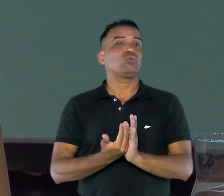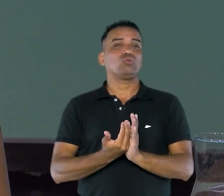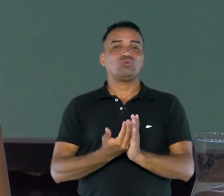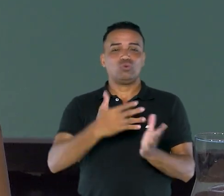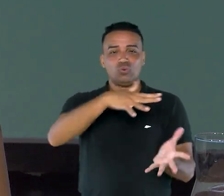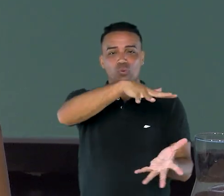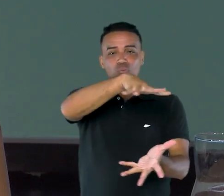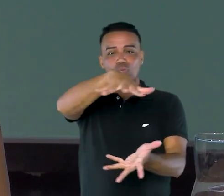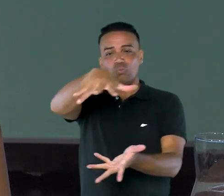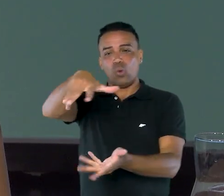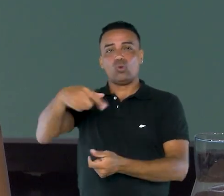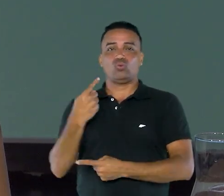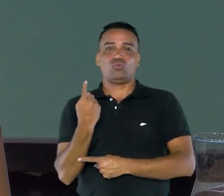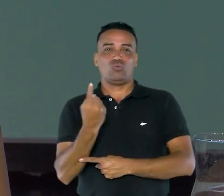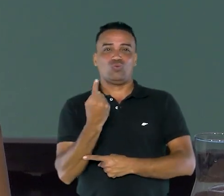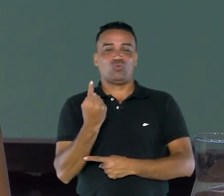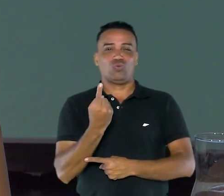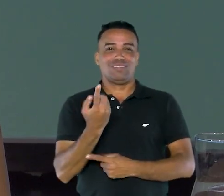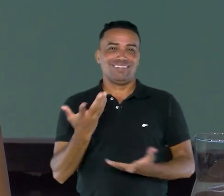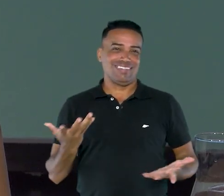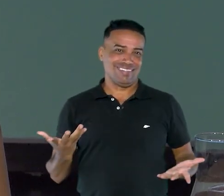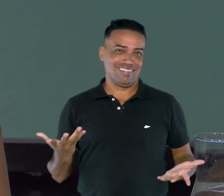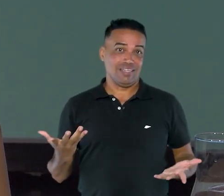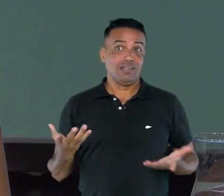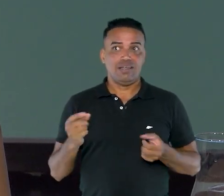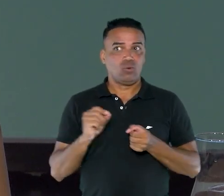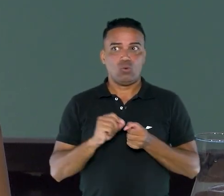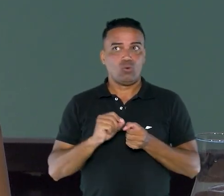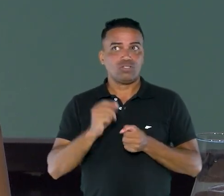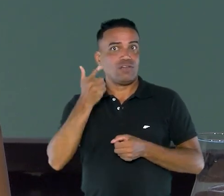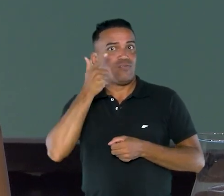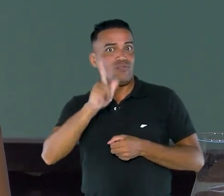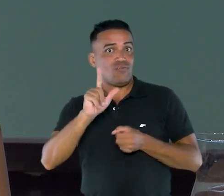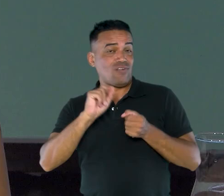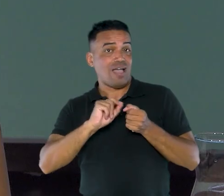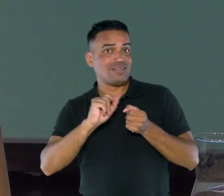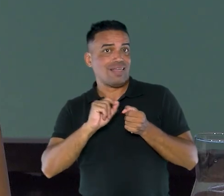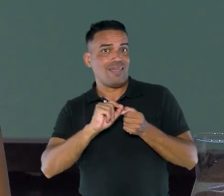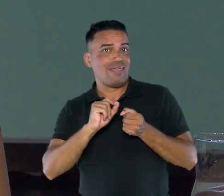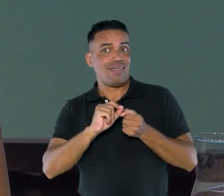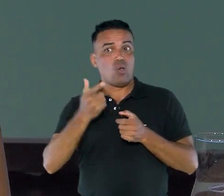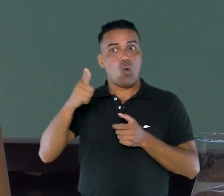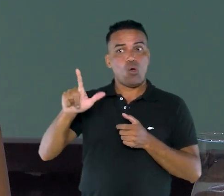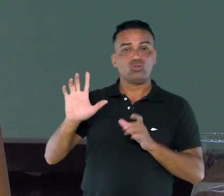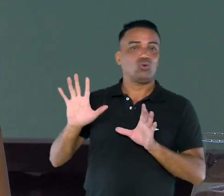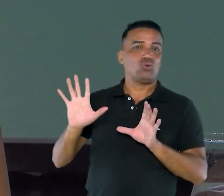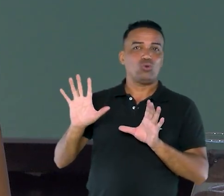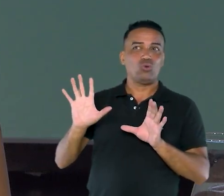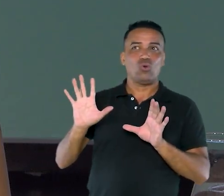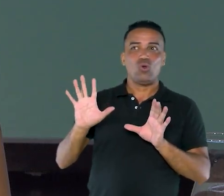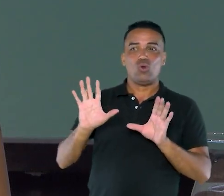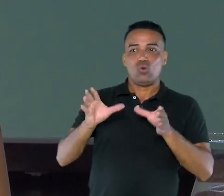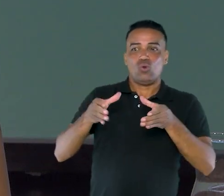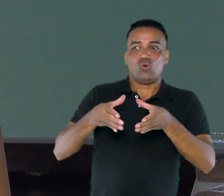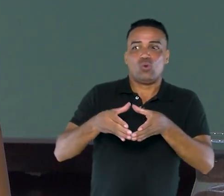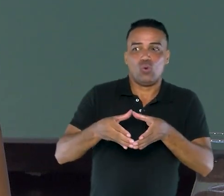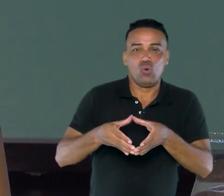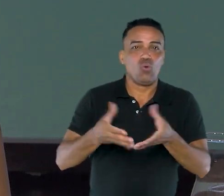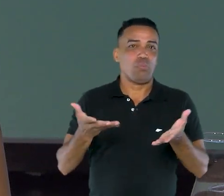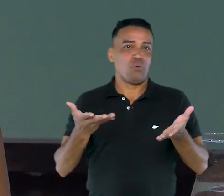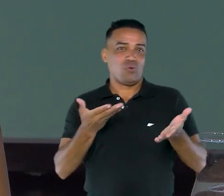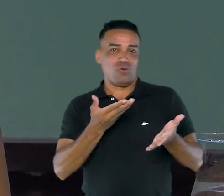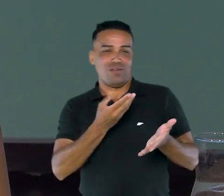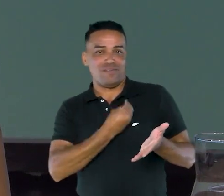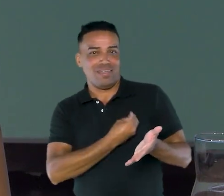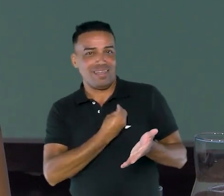no mesmo barco. Até agora, ninguém conseguiu fazer nenhuma outra espécie, por mais que vá ter uma divisão, um